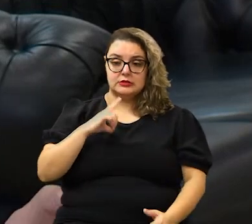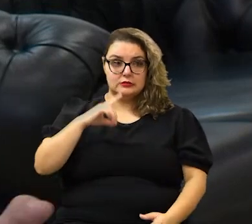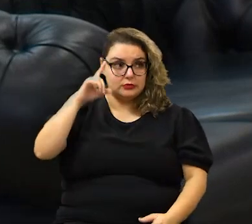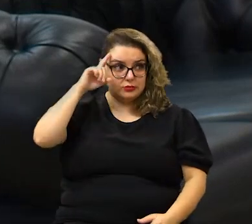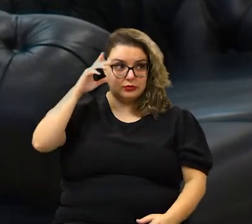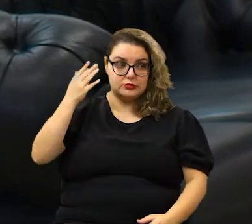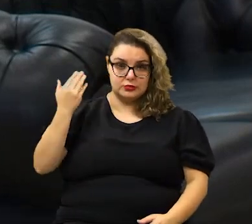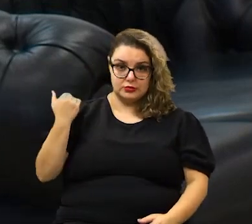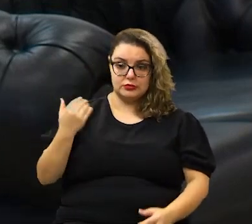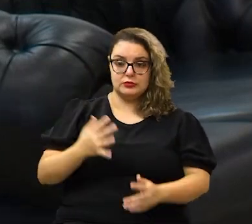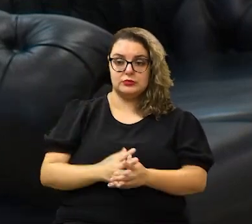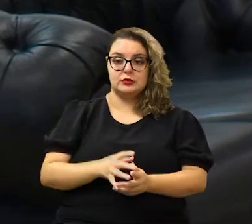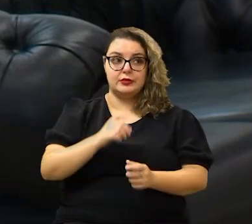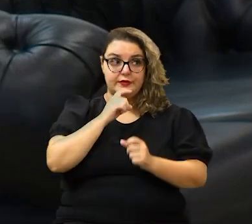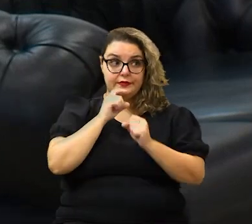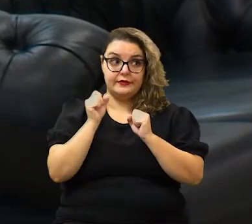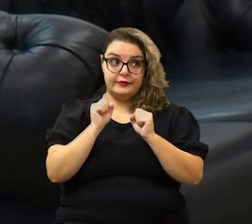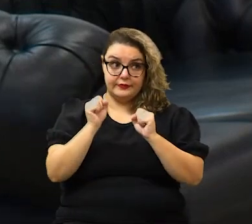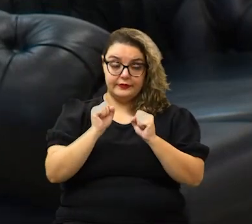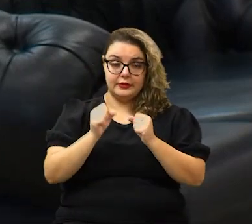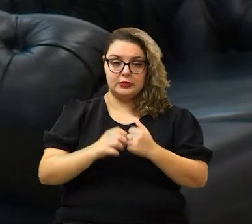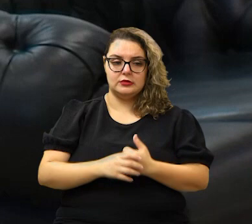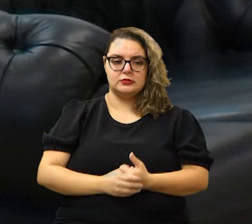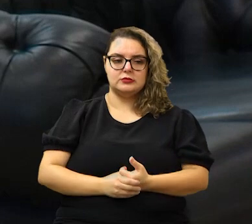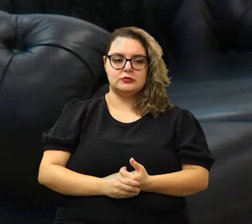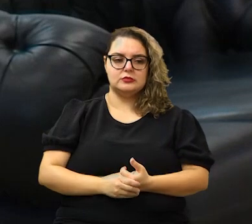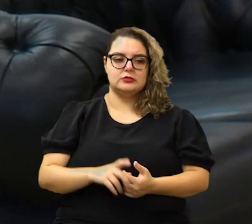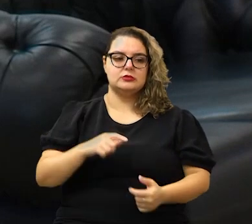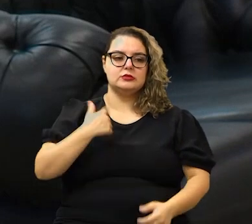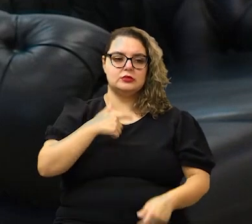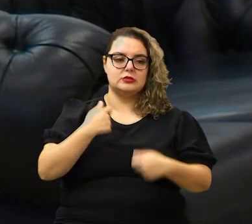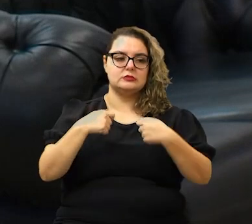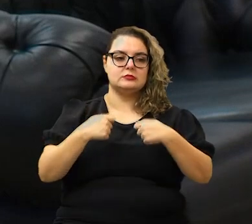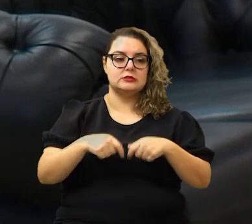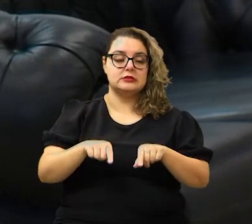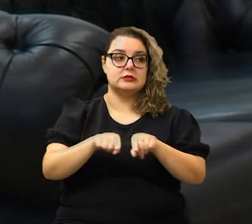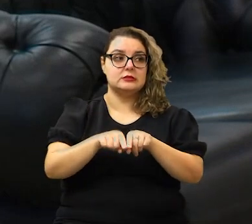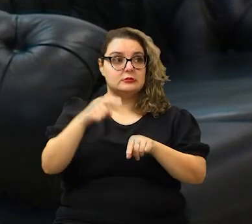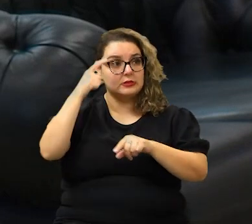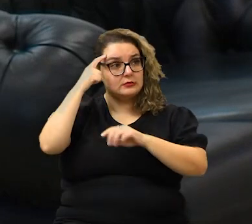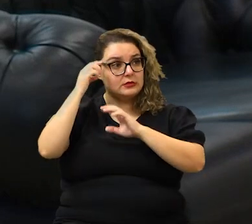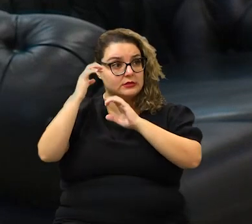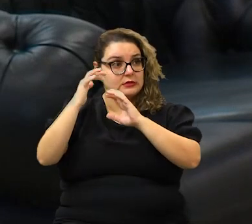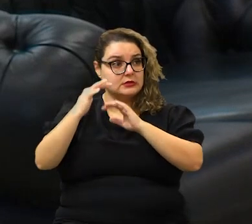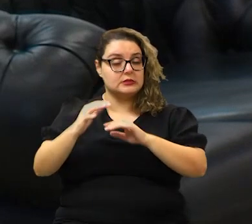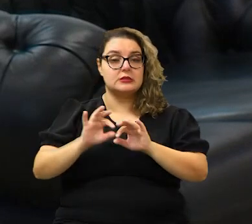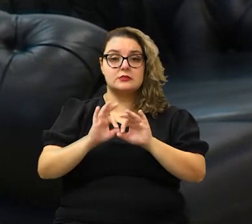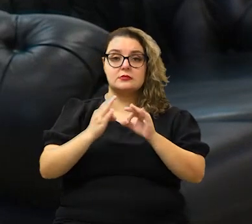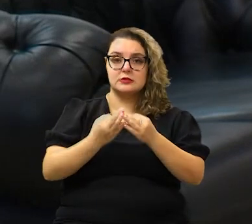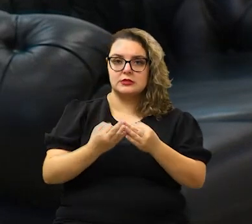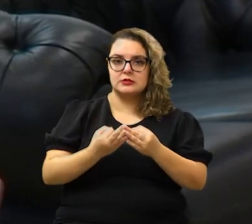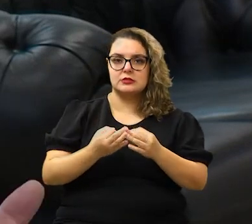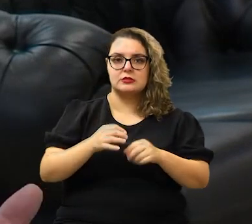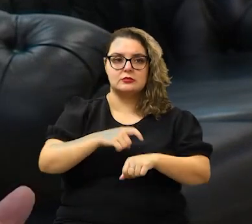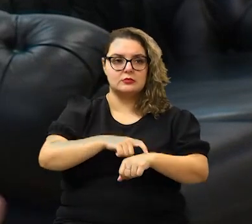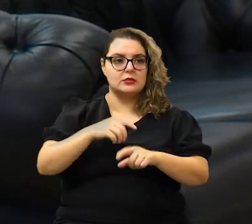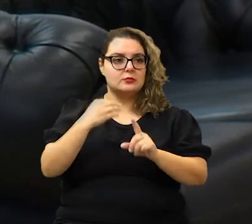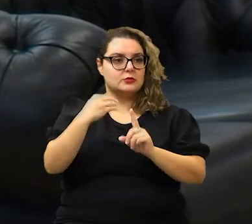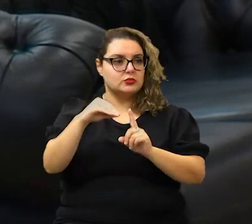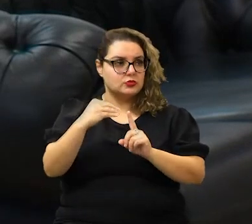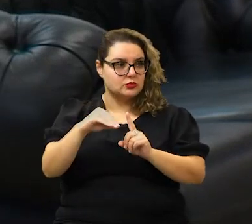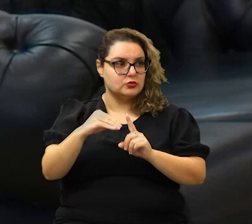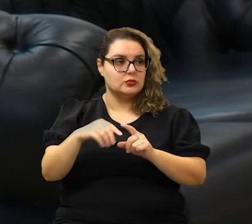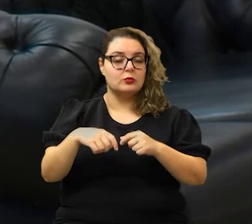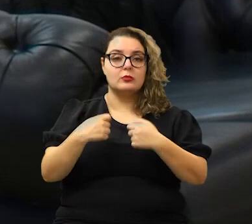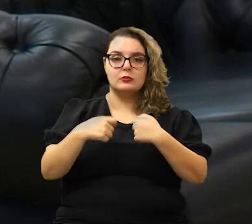já teve aí uns dias frios e a gente precisa também pensar naquelas famílias que hoje, ainda em situação